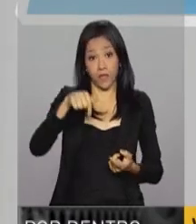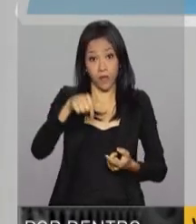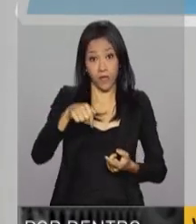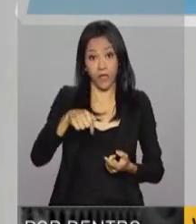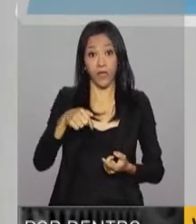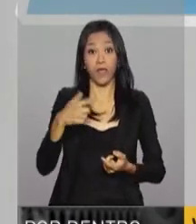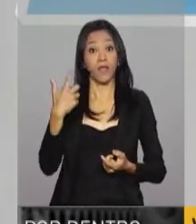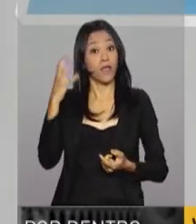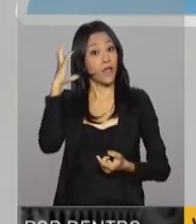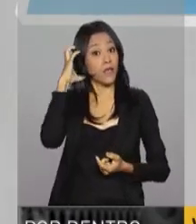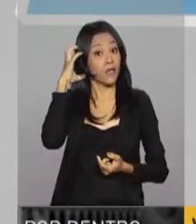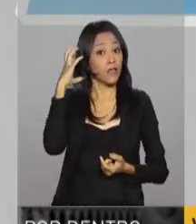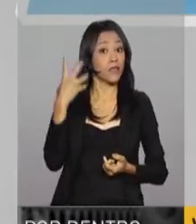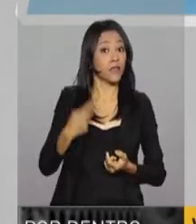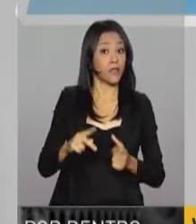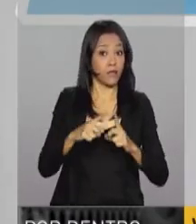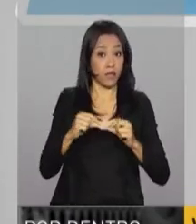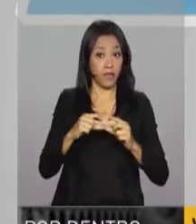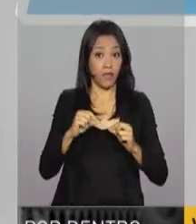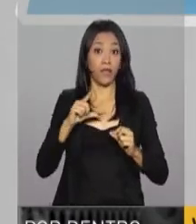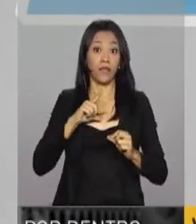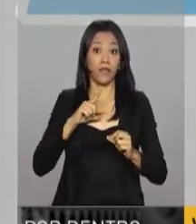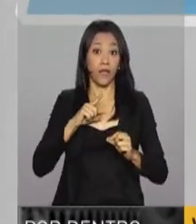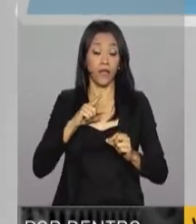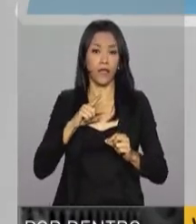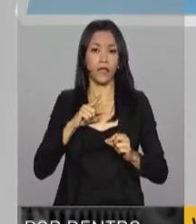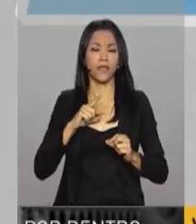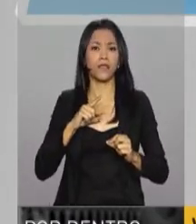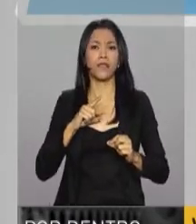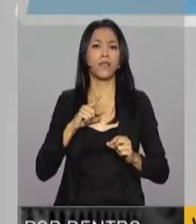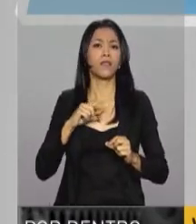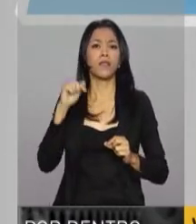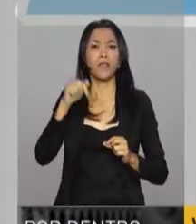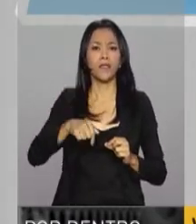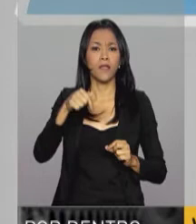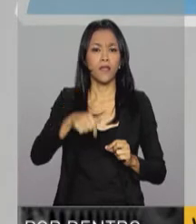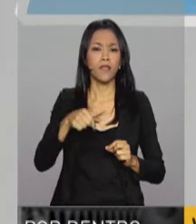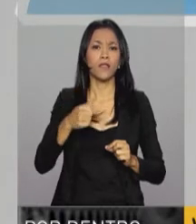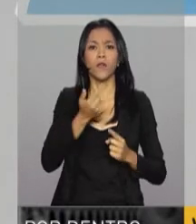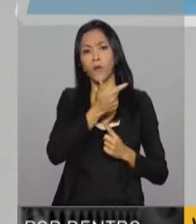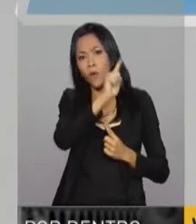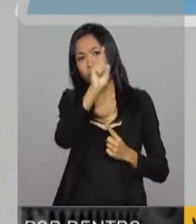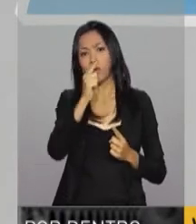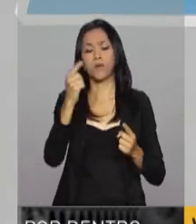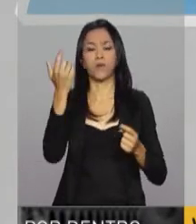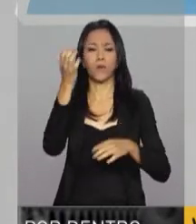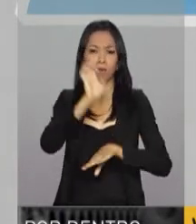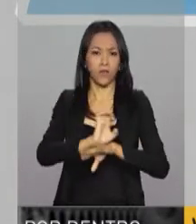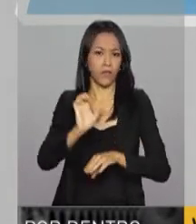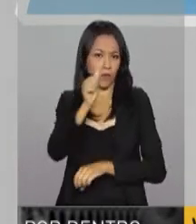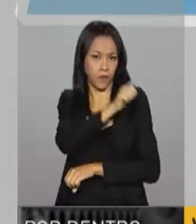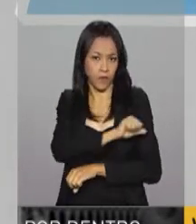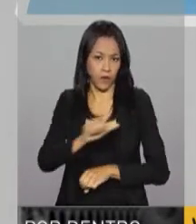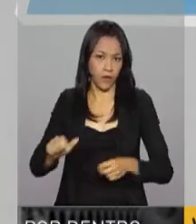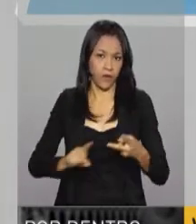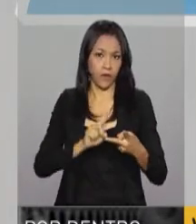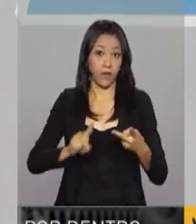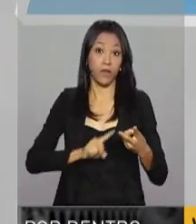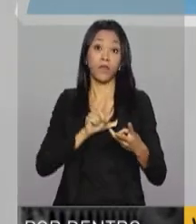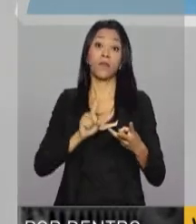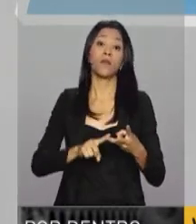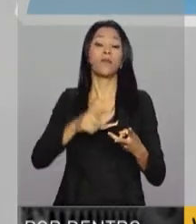além da natural de brasília também no ar e também neste programa rádio nacional do rio de janeiro rádio nacional da amazônia